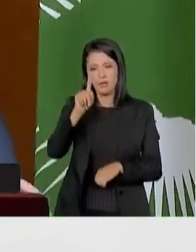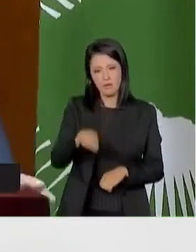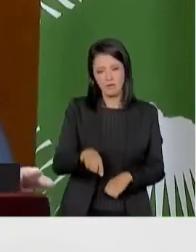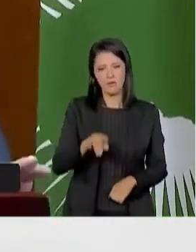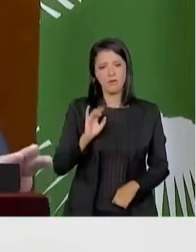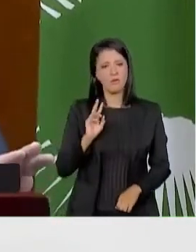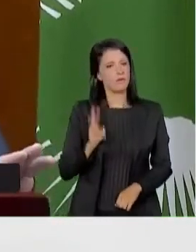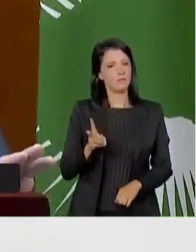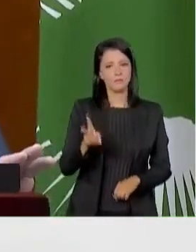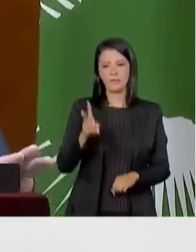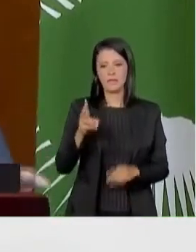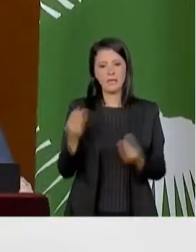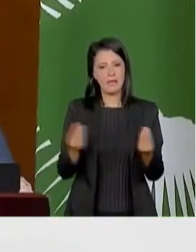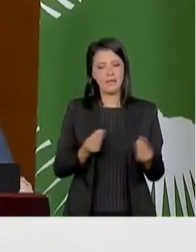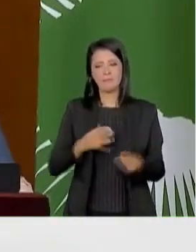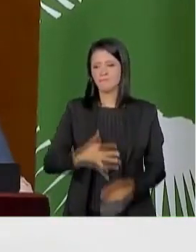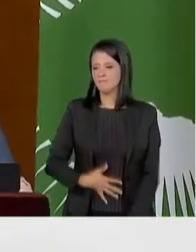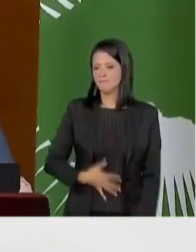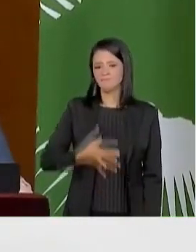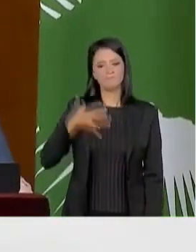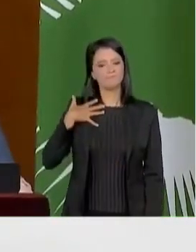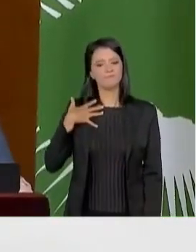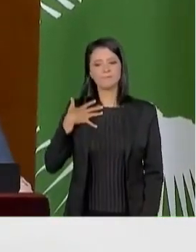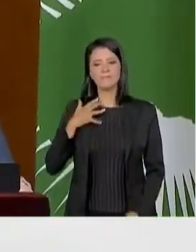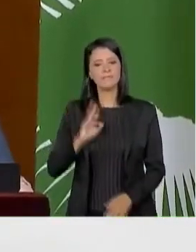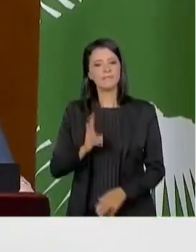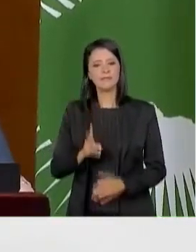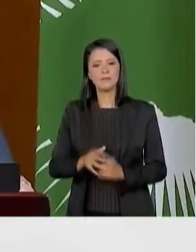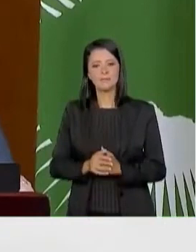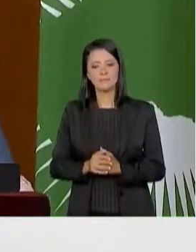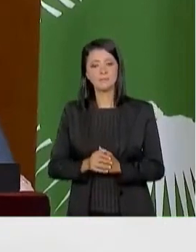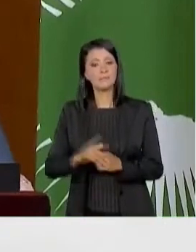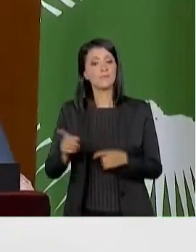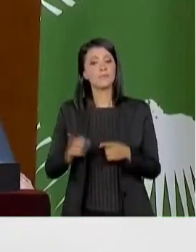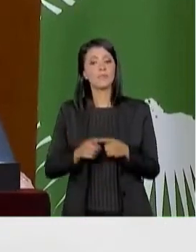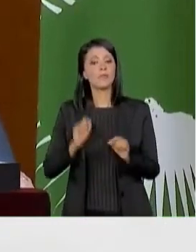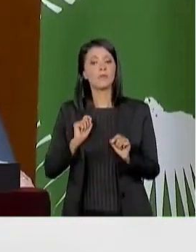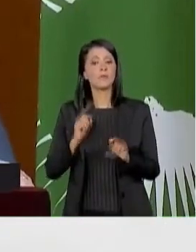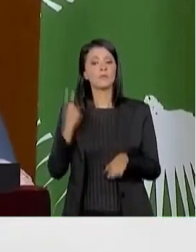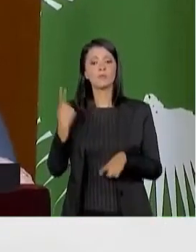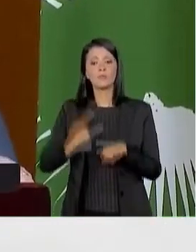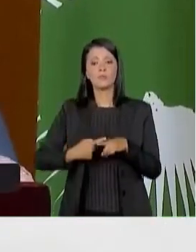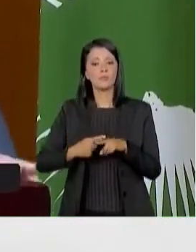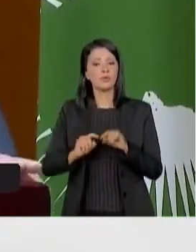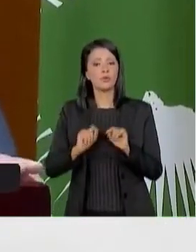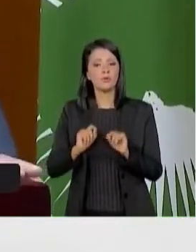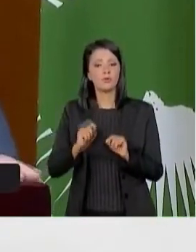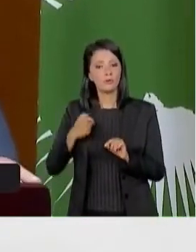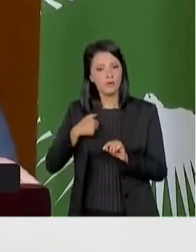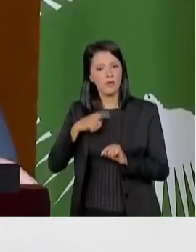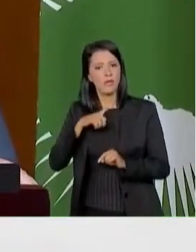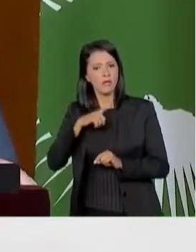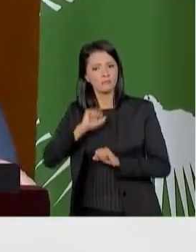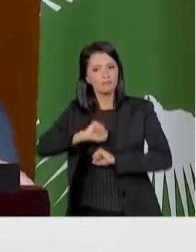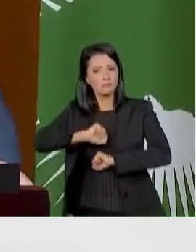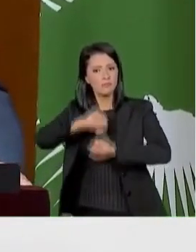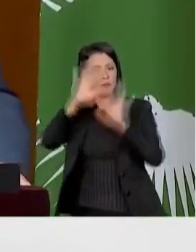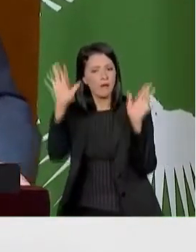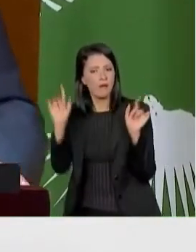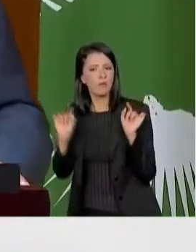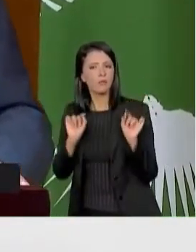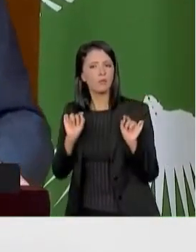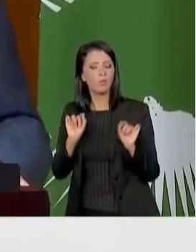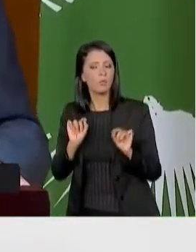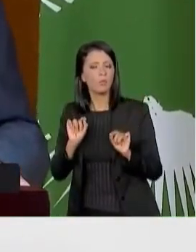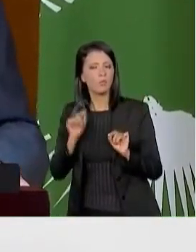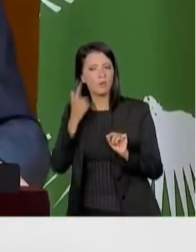né mas nós podemos comprar isso de muitos outros países Então vamos acompanhar eh nós